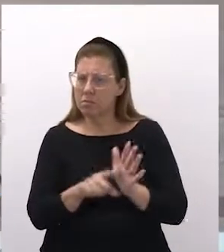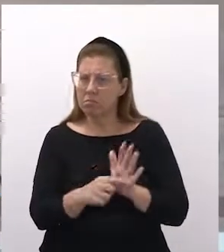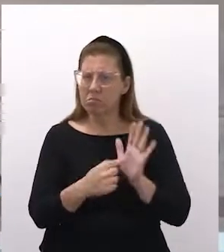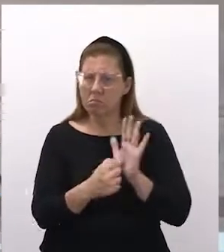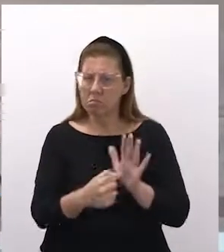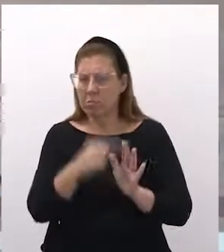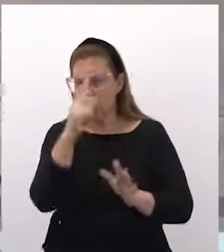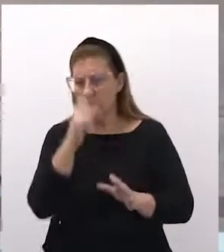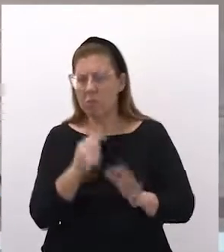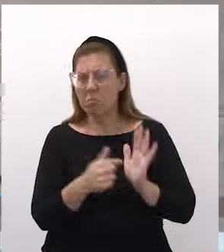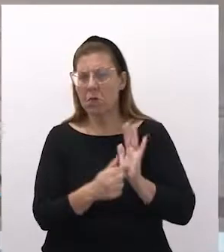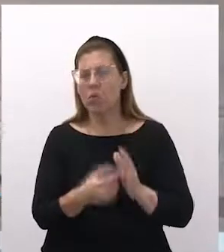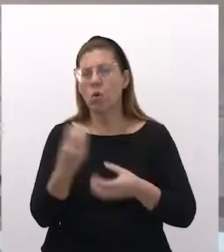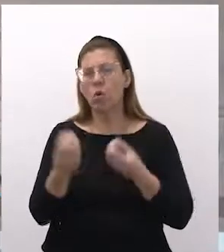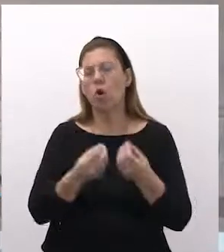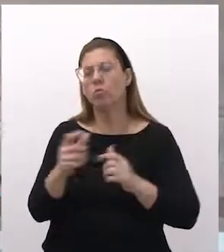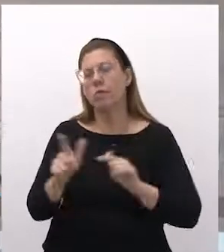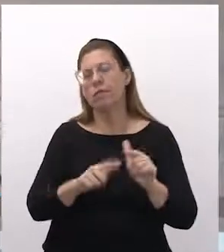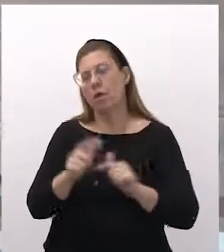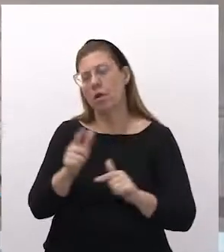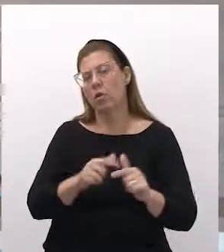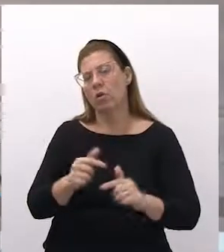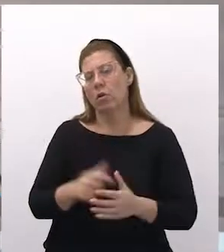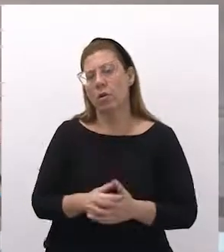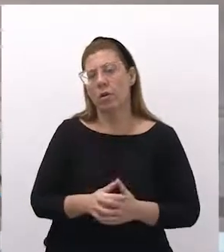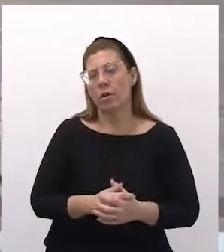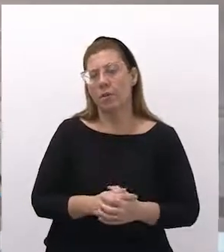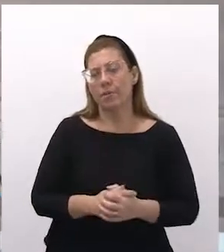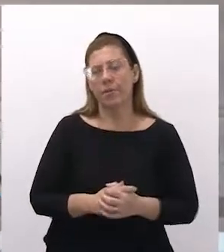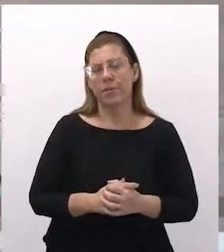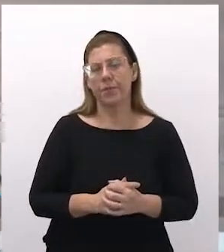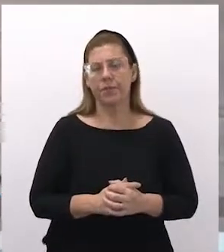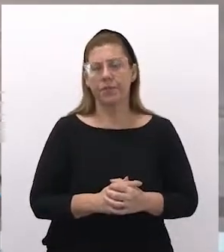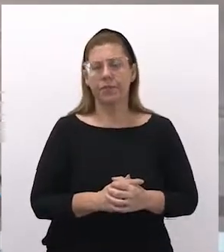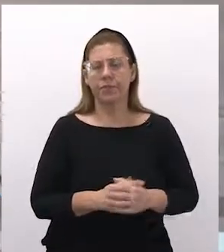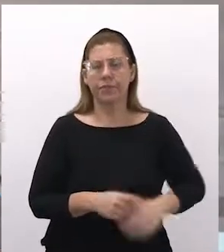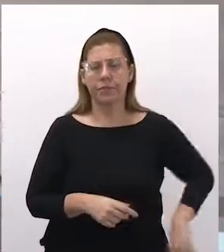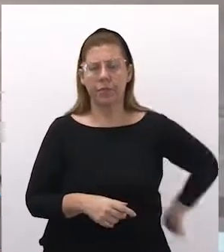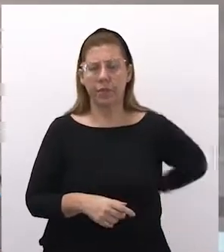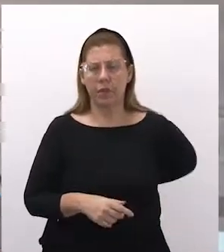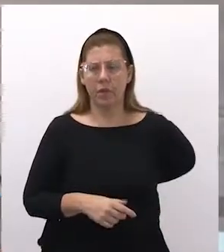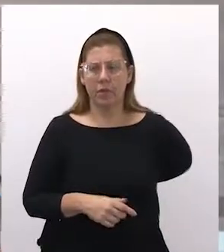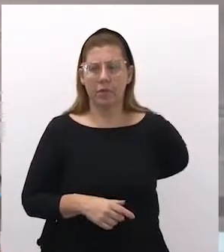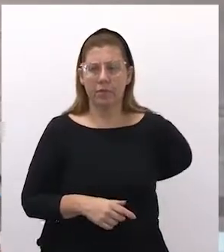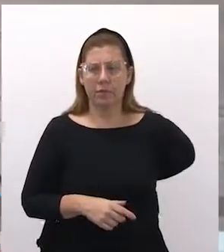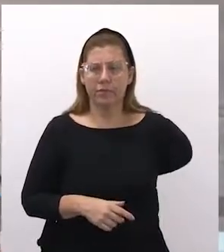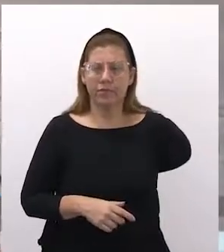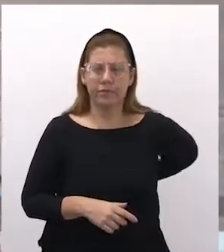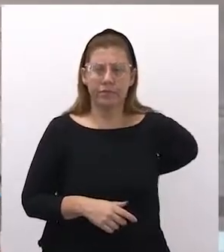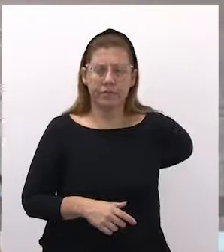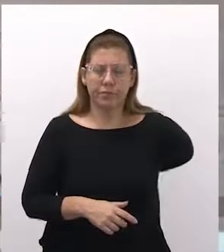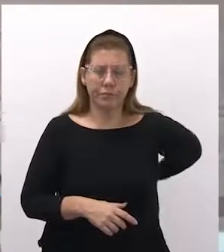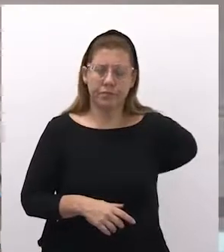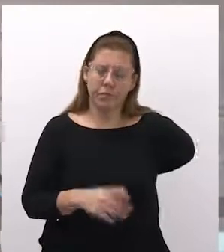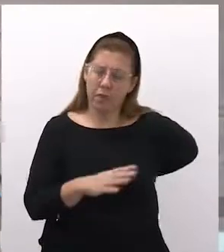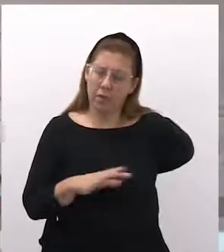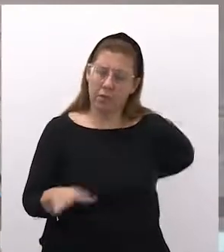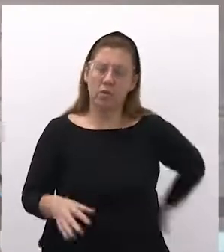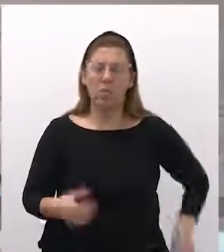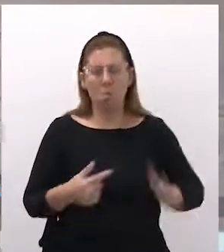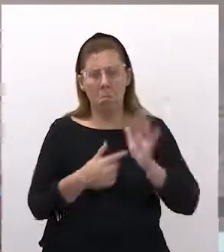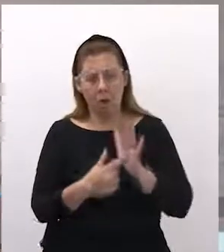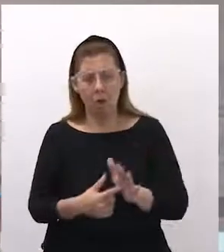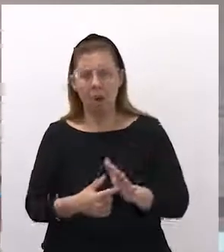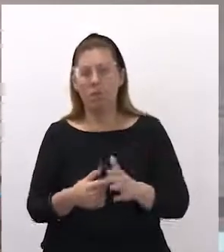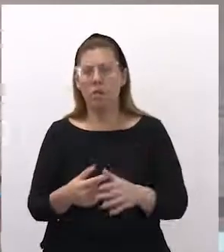mostram como esse trabalho infantil ele representa uma queda do desempenho desses jovens. Por quê? Porque eles